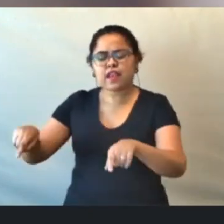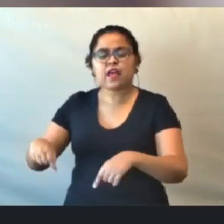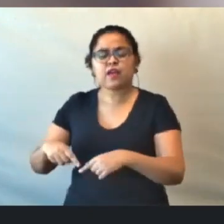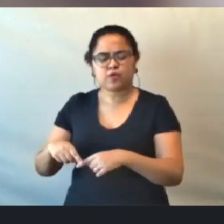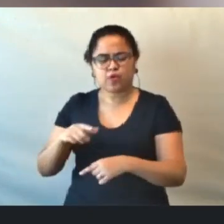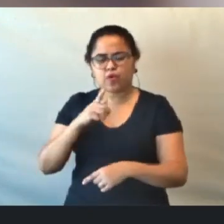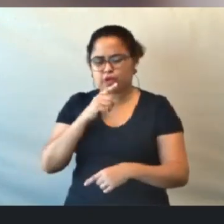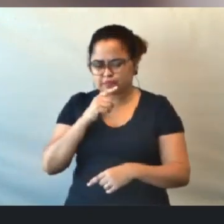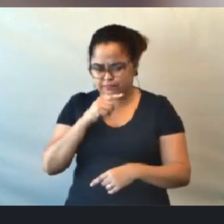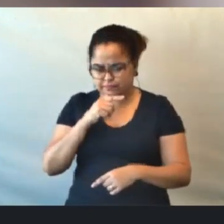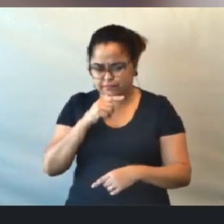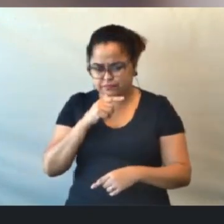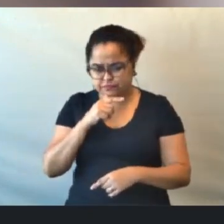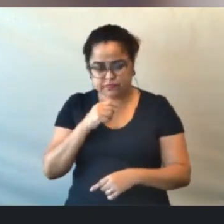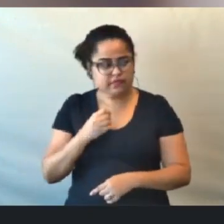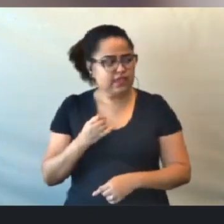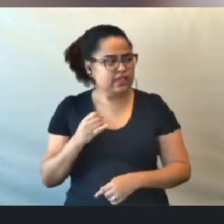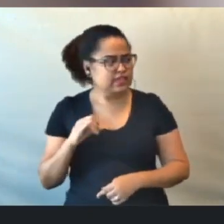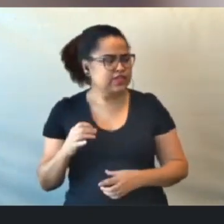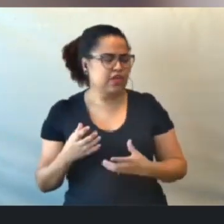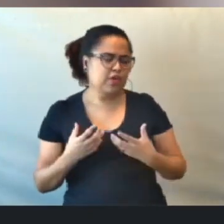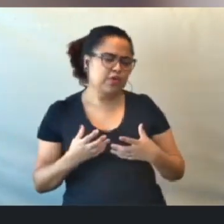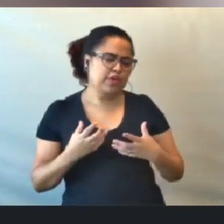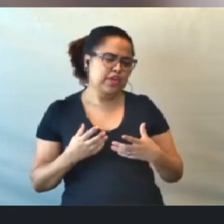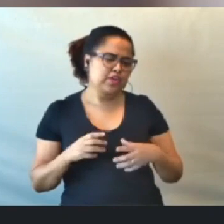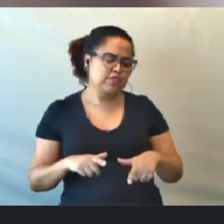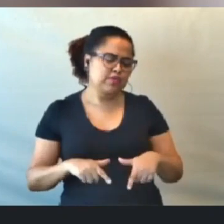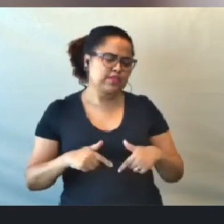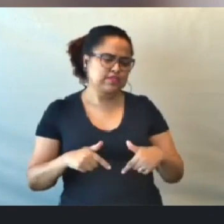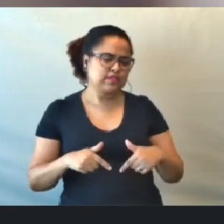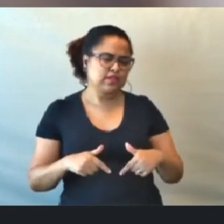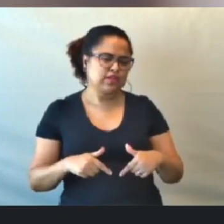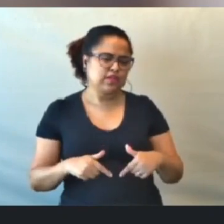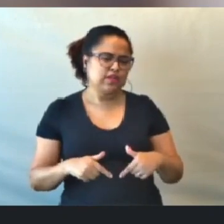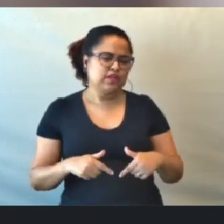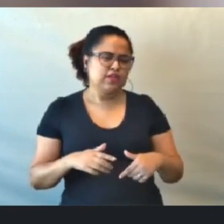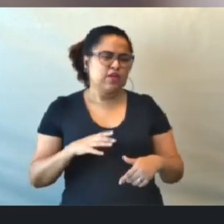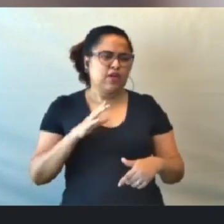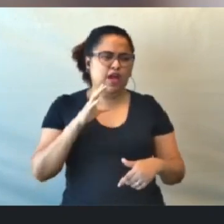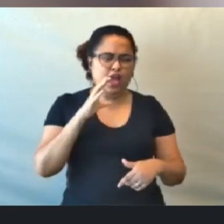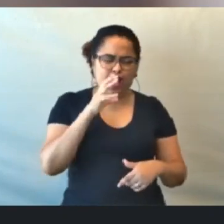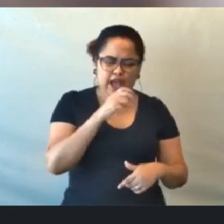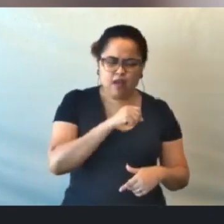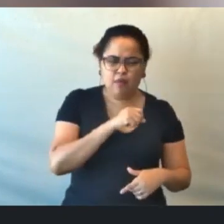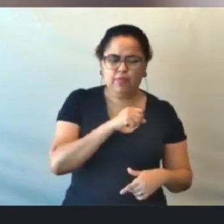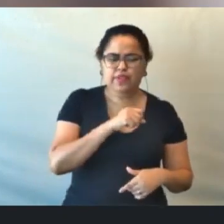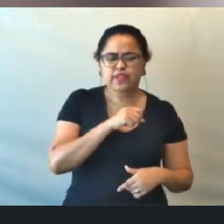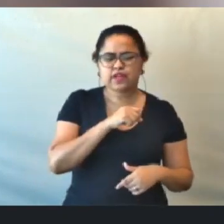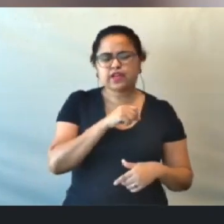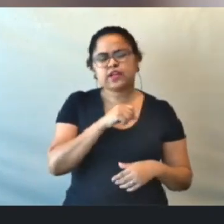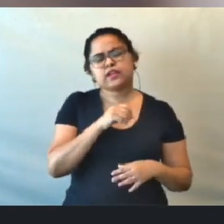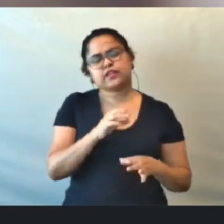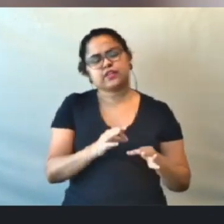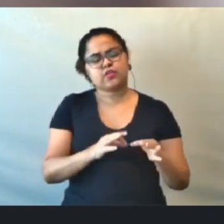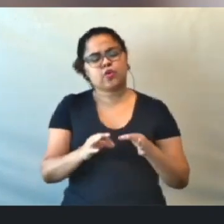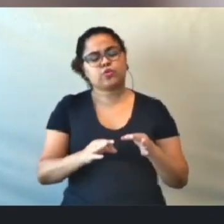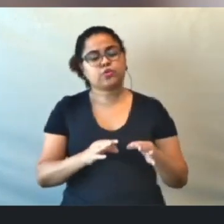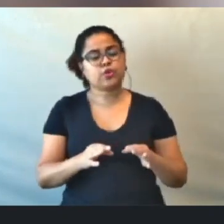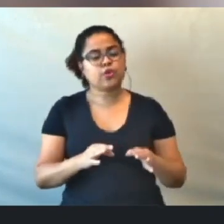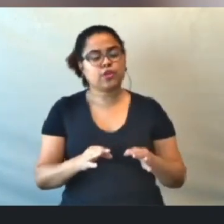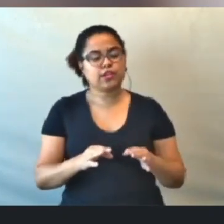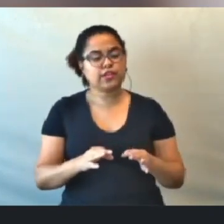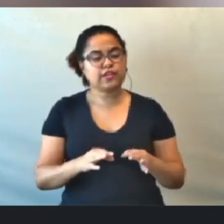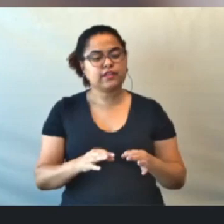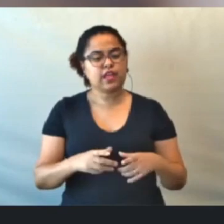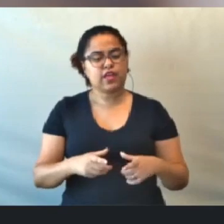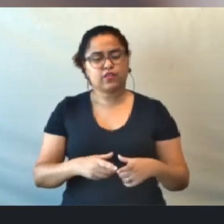ação relativamente rápida, que controle um pouco aquela grande biomassa